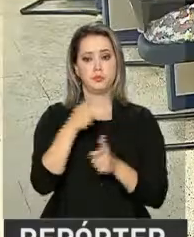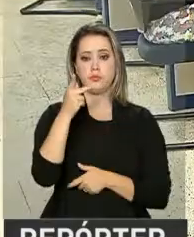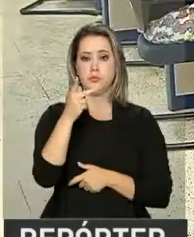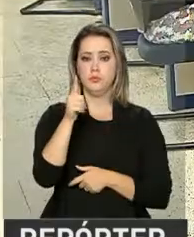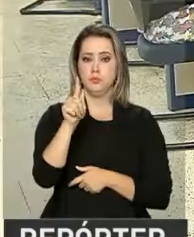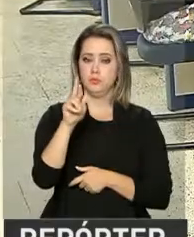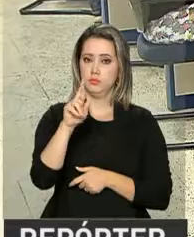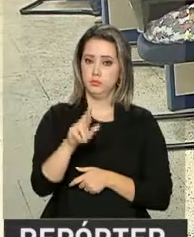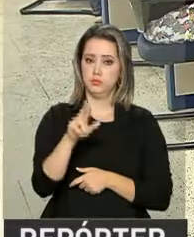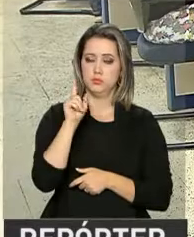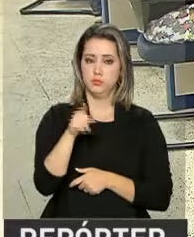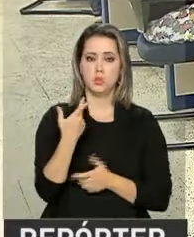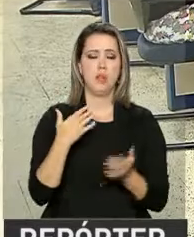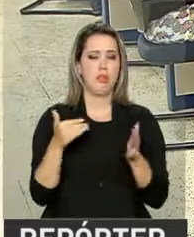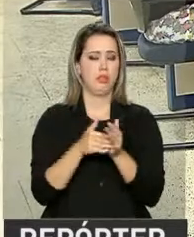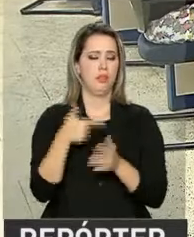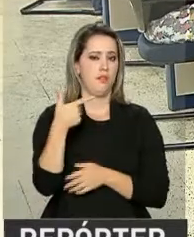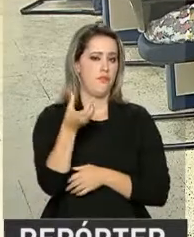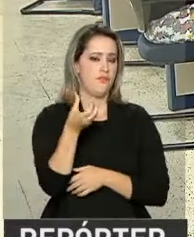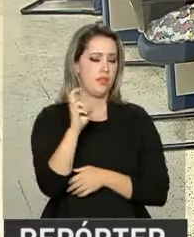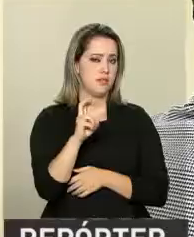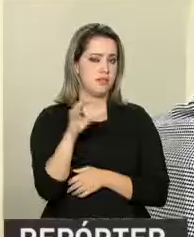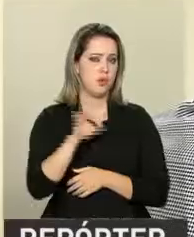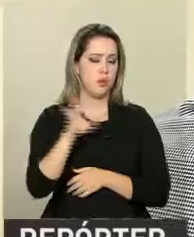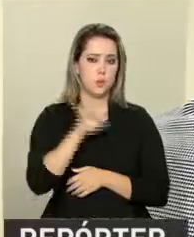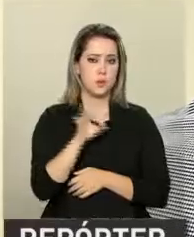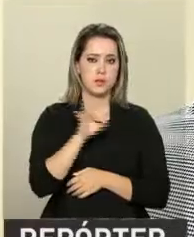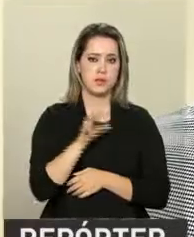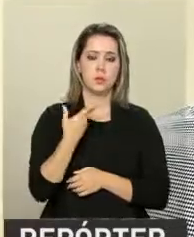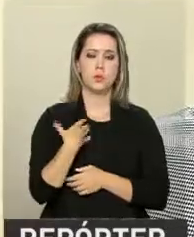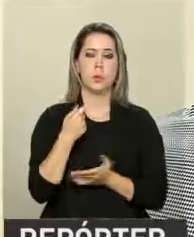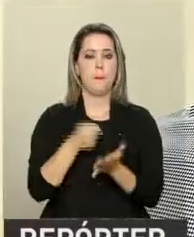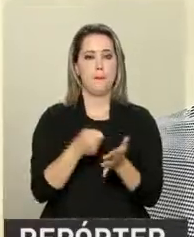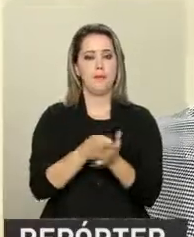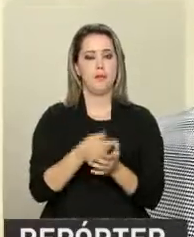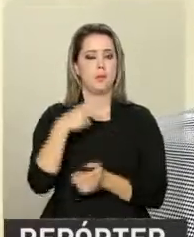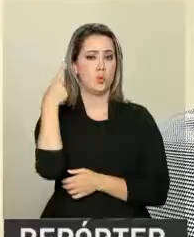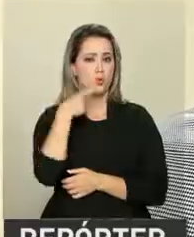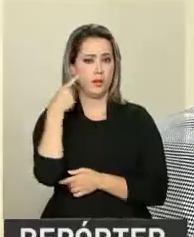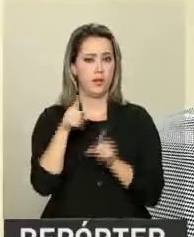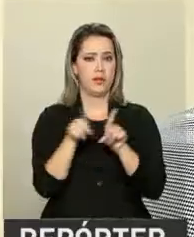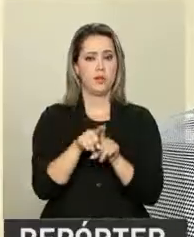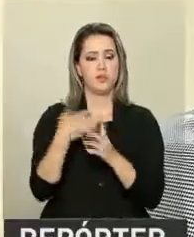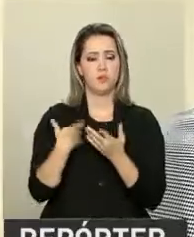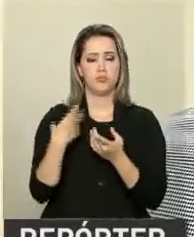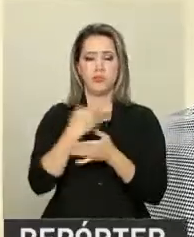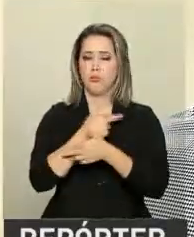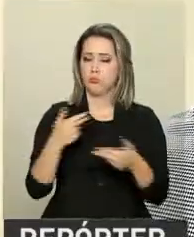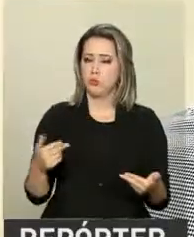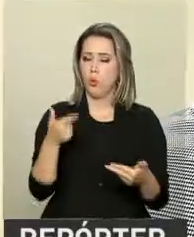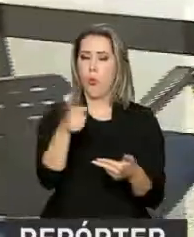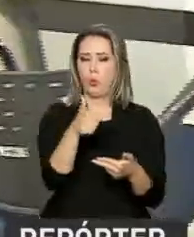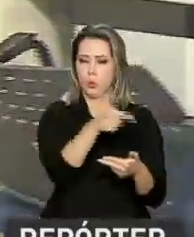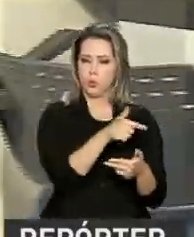da fazenda nacional serão de até 25% nos honorários educativos e nos encargos a